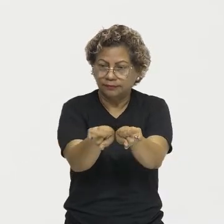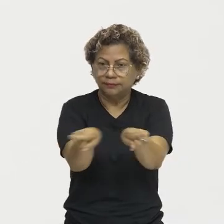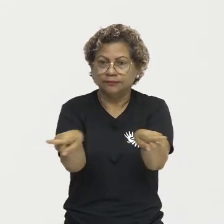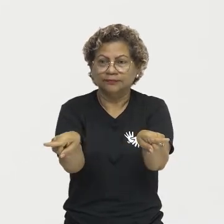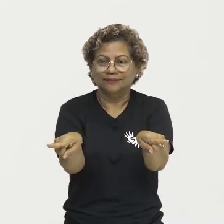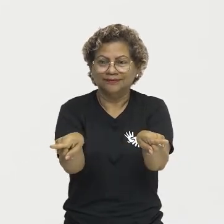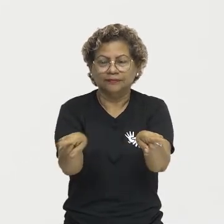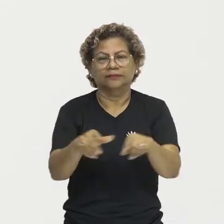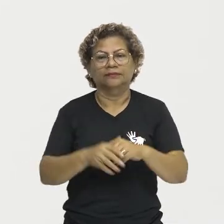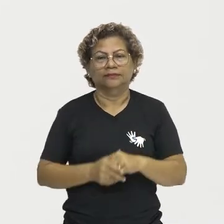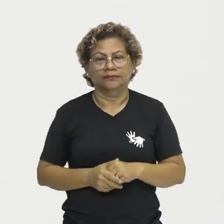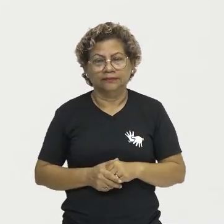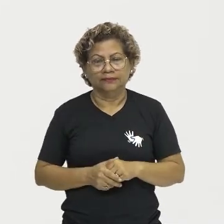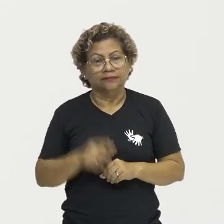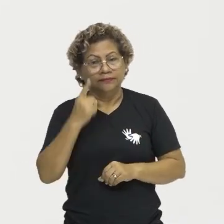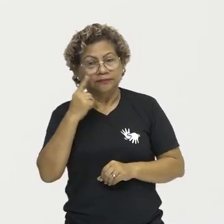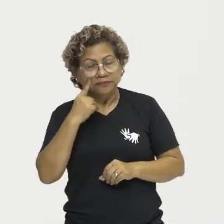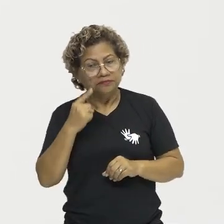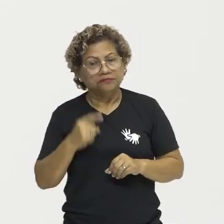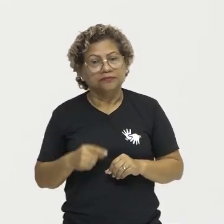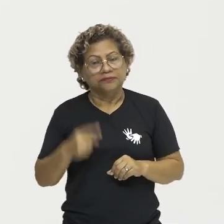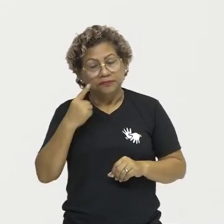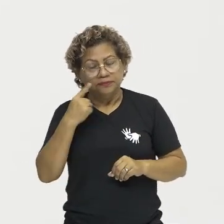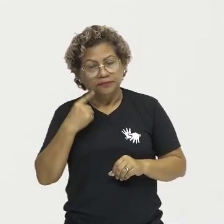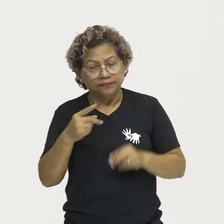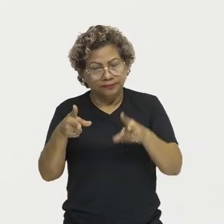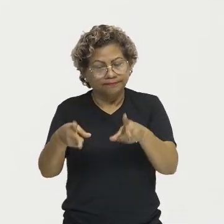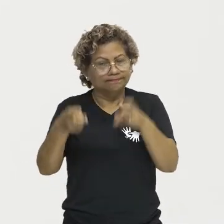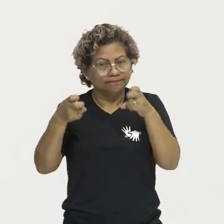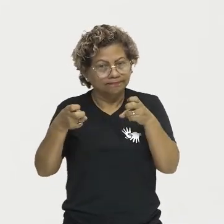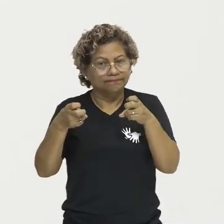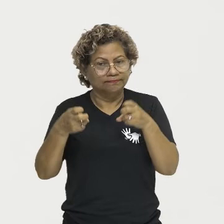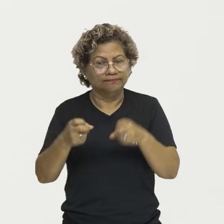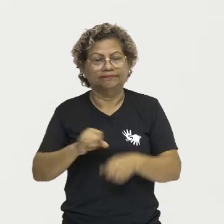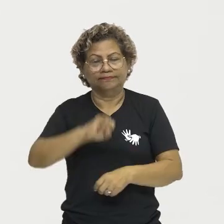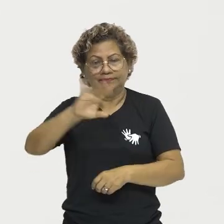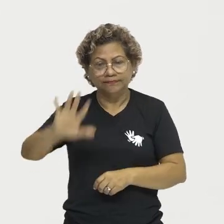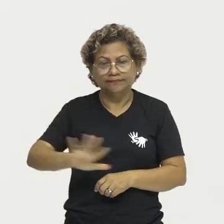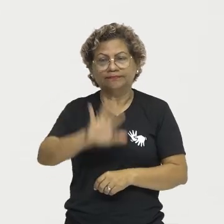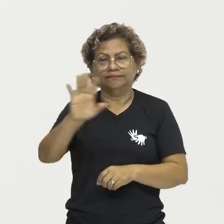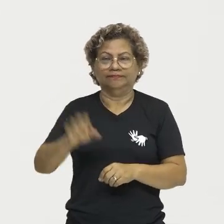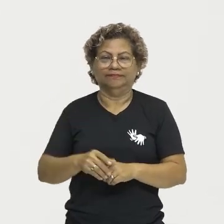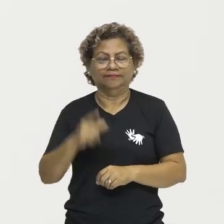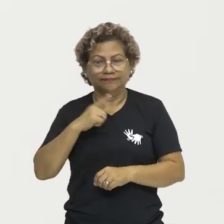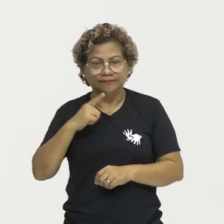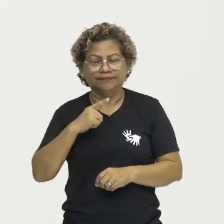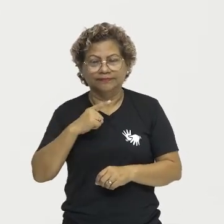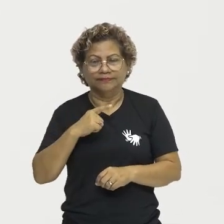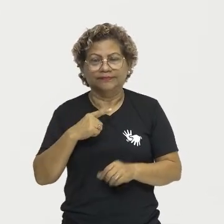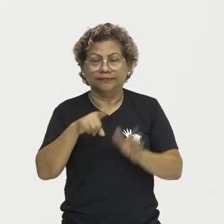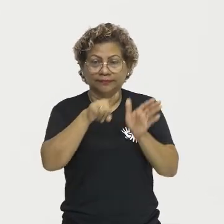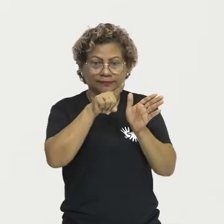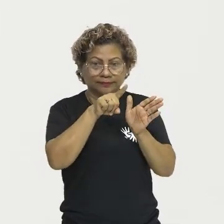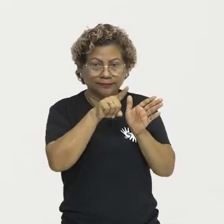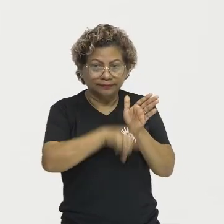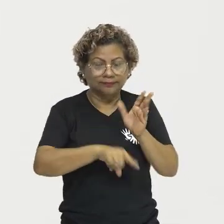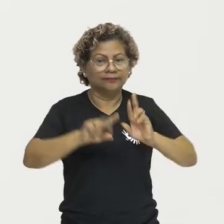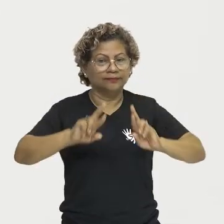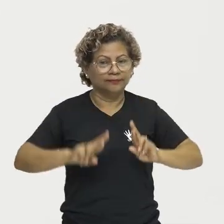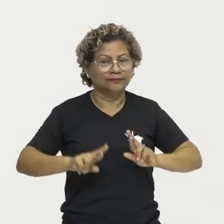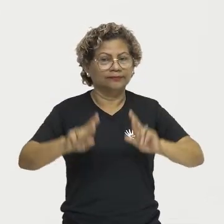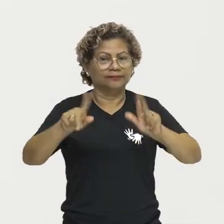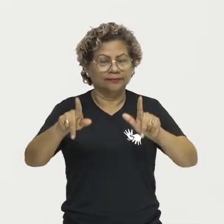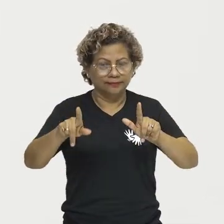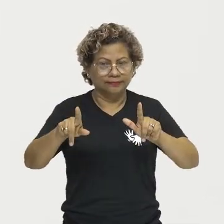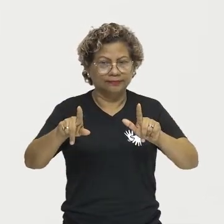opostos. E aí, olha, uma está contra a outra. Nesse caso, a resultante é a subtração, ou seja, a diferença